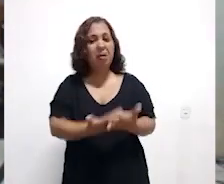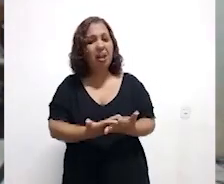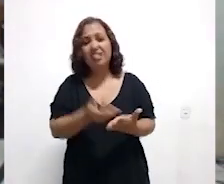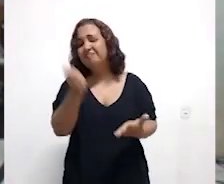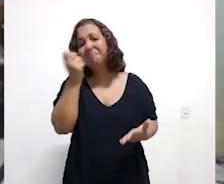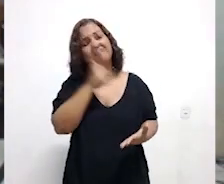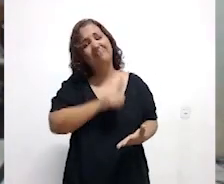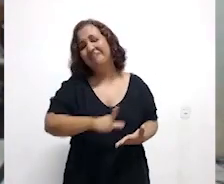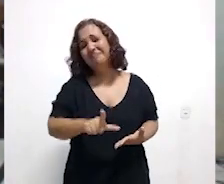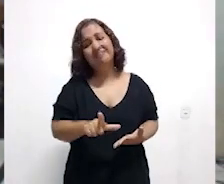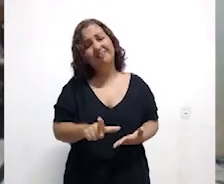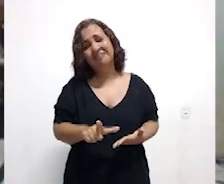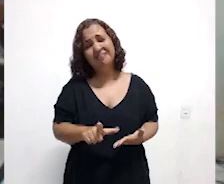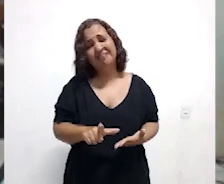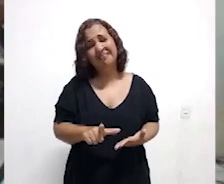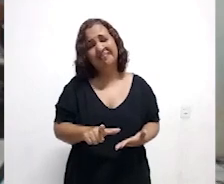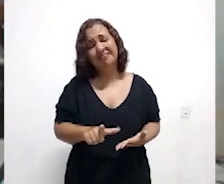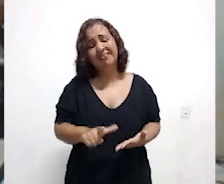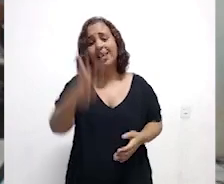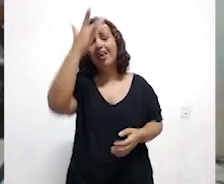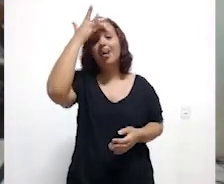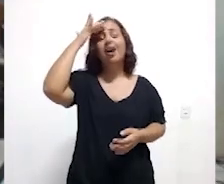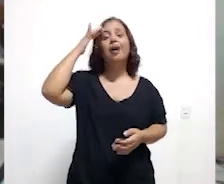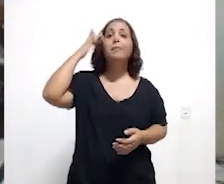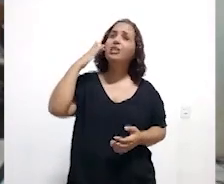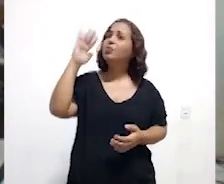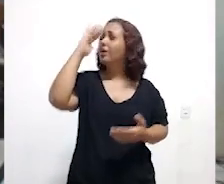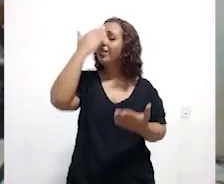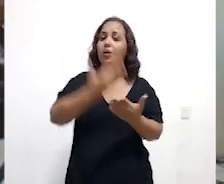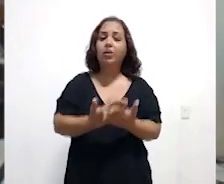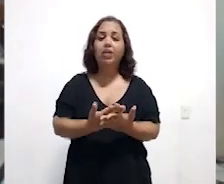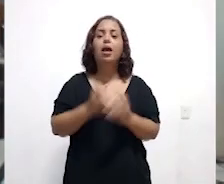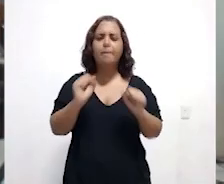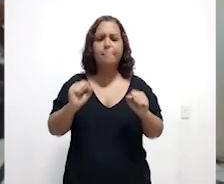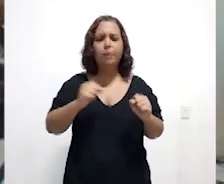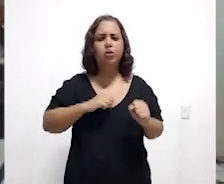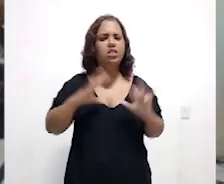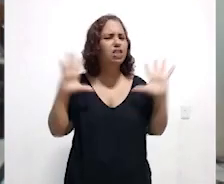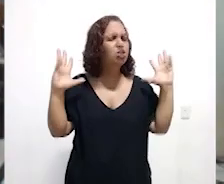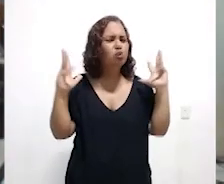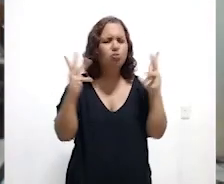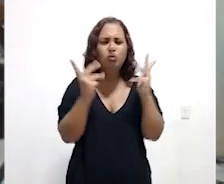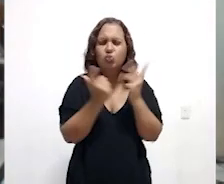crê, ele pode ter tudo o que o dinheiro dá,